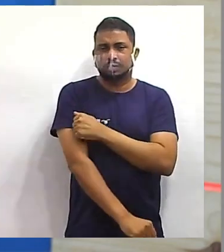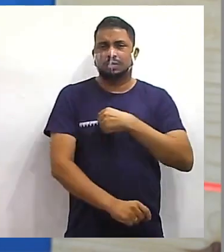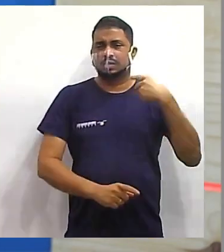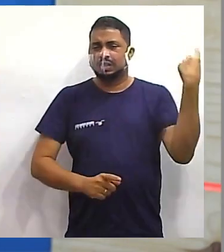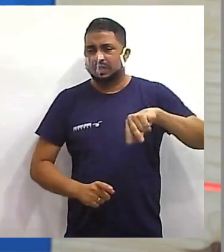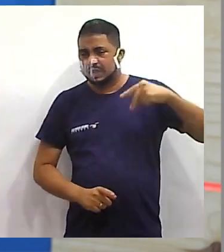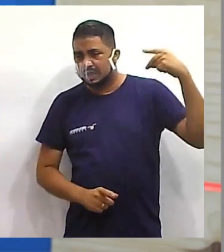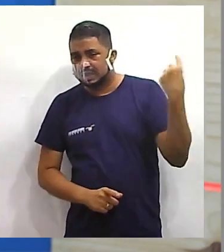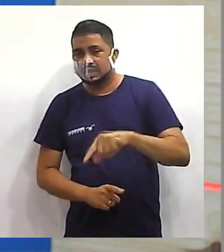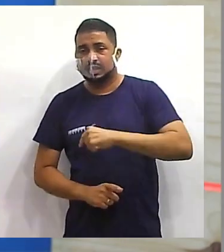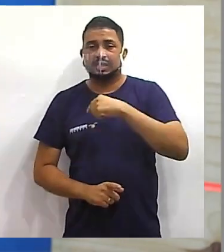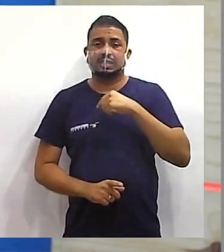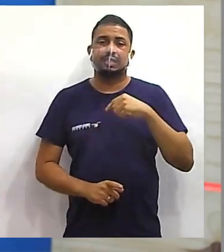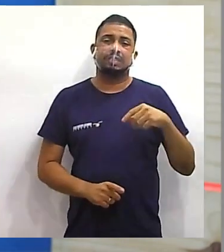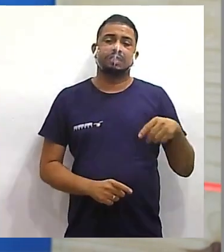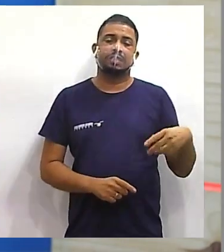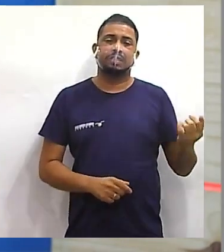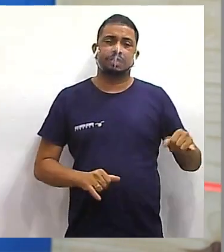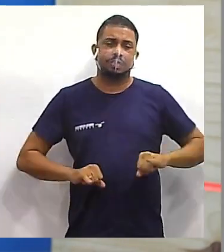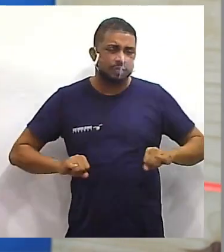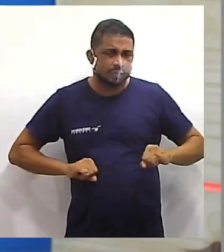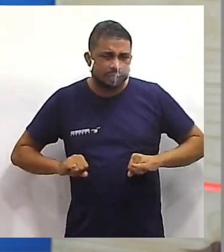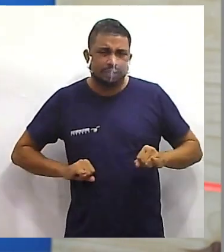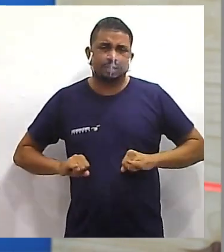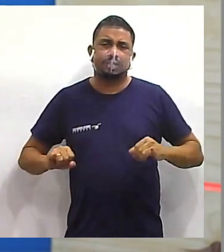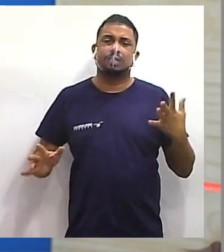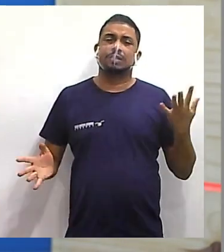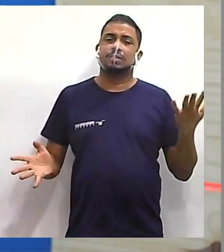agredidos fisicamente, foram